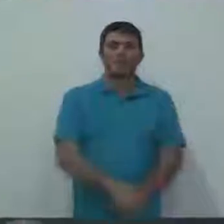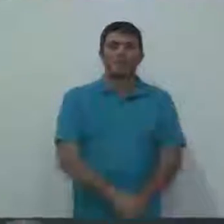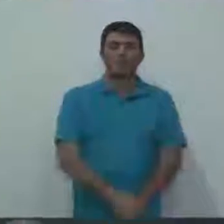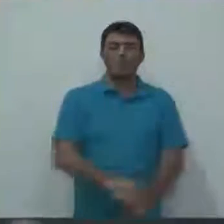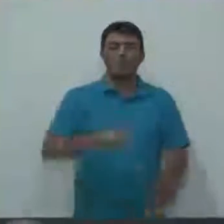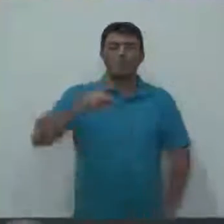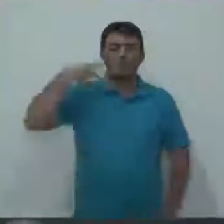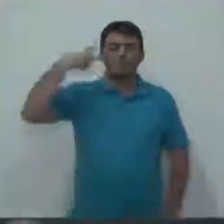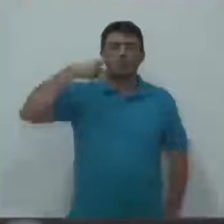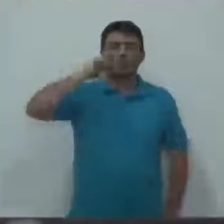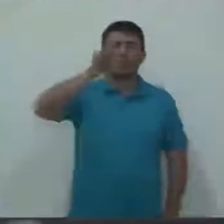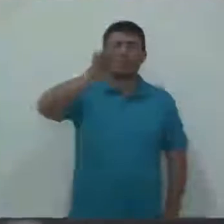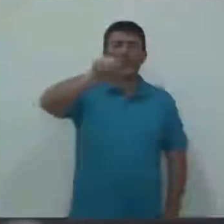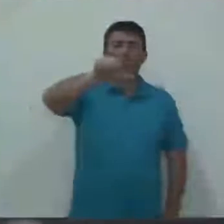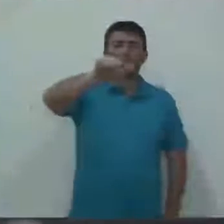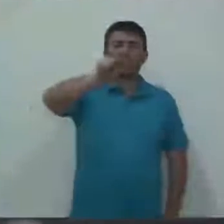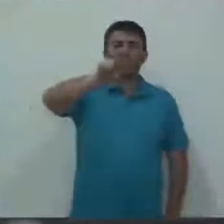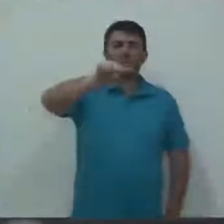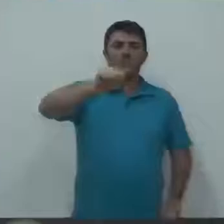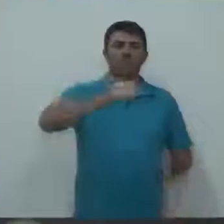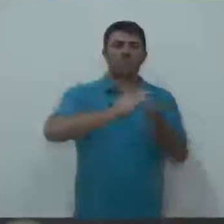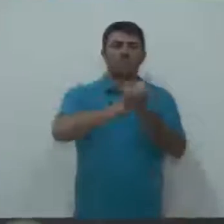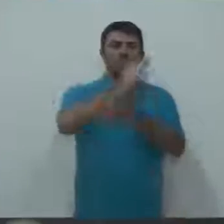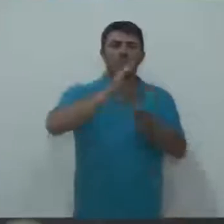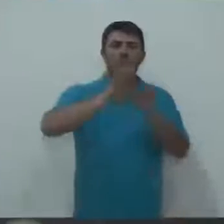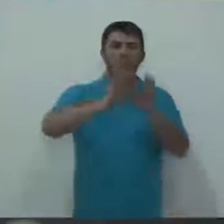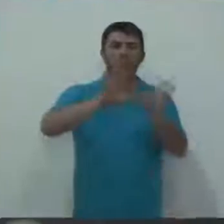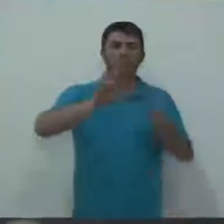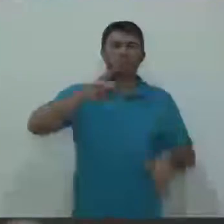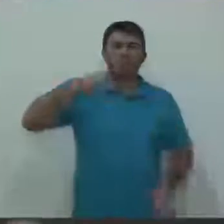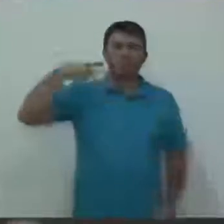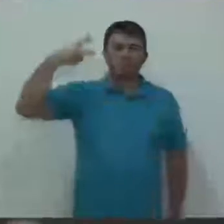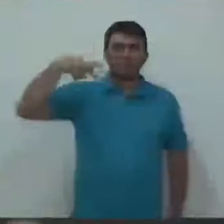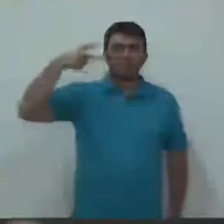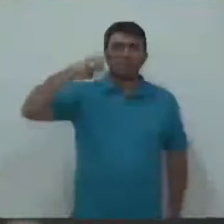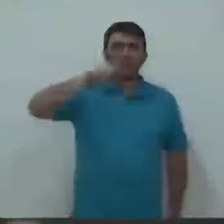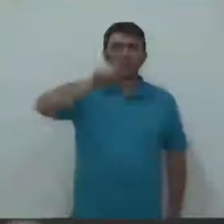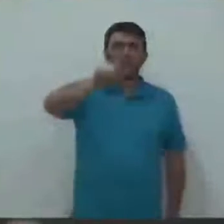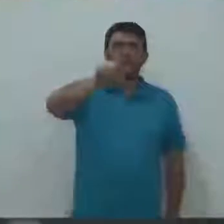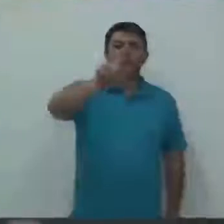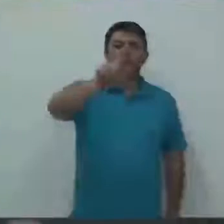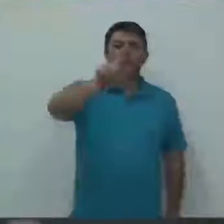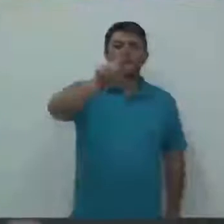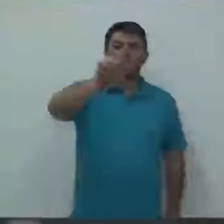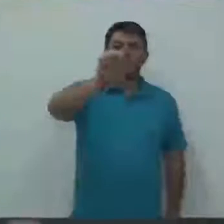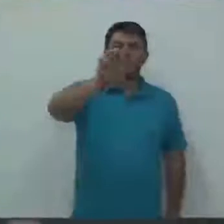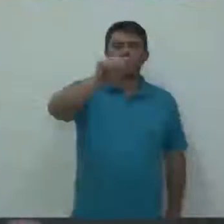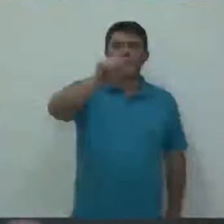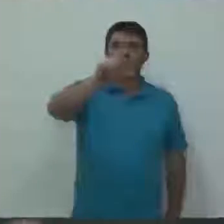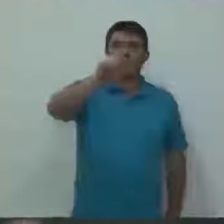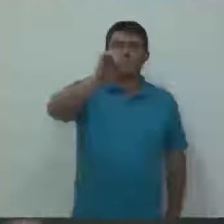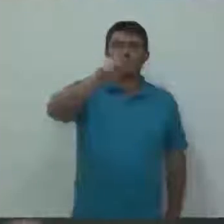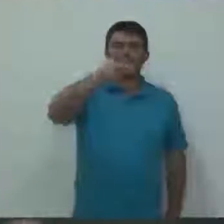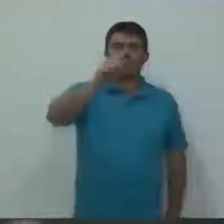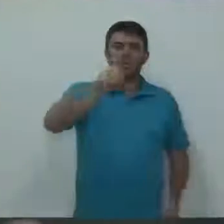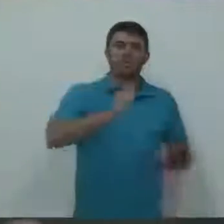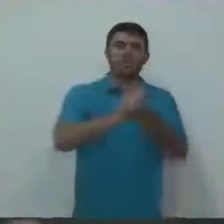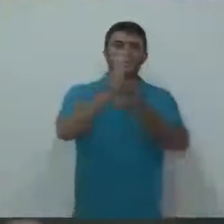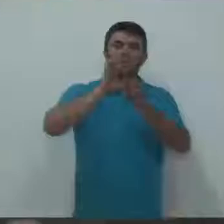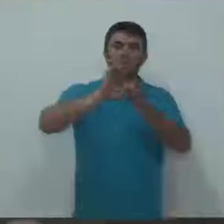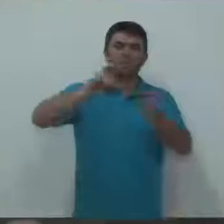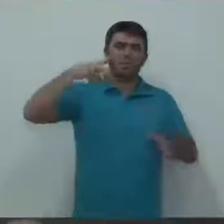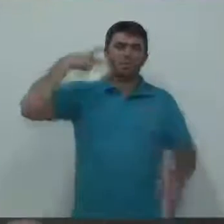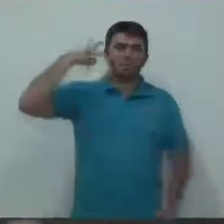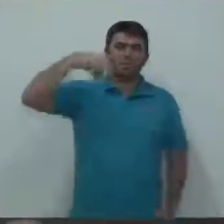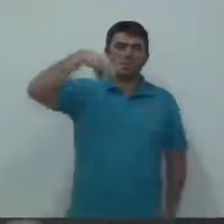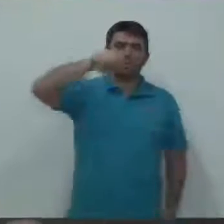Vereador Flávio Bittar. Aprovo. Vereador Geraldinho Canguçu. Aprovo. Vereador Marcos Ferraz.